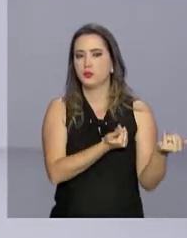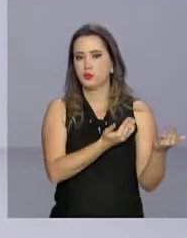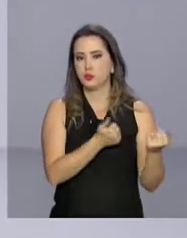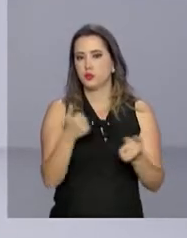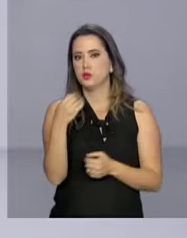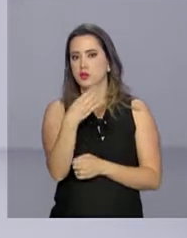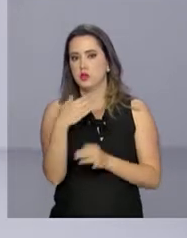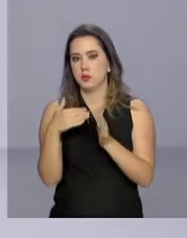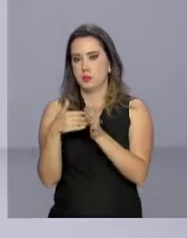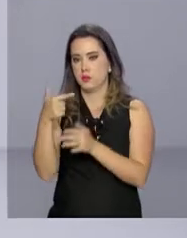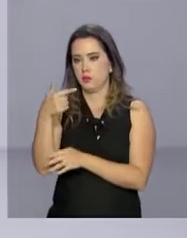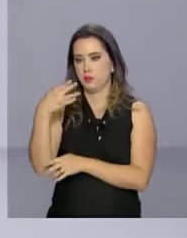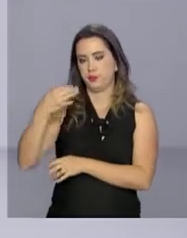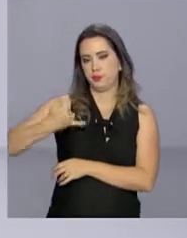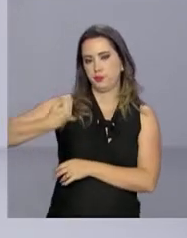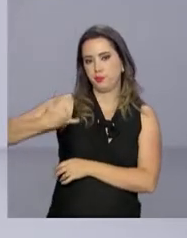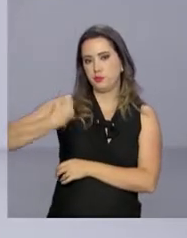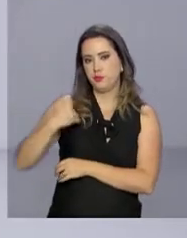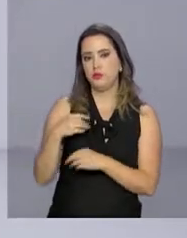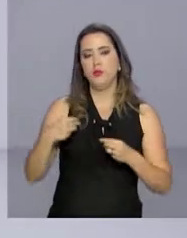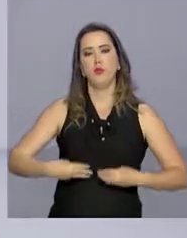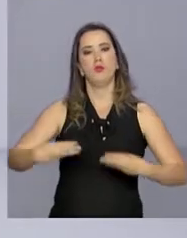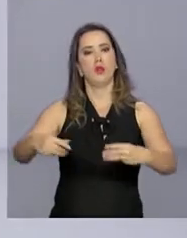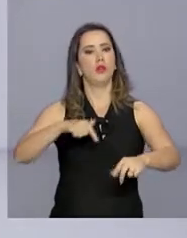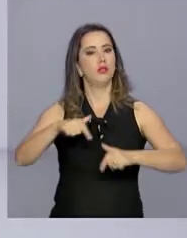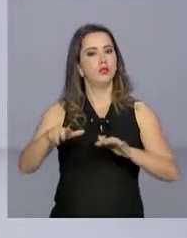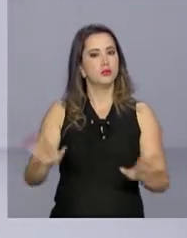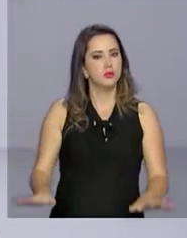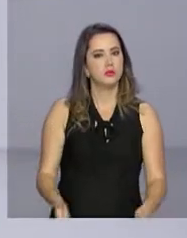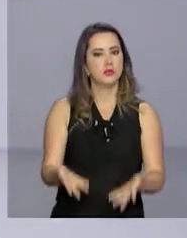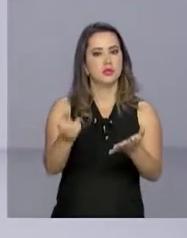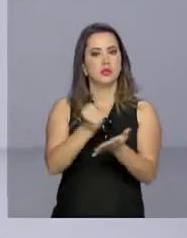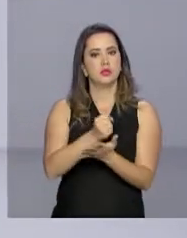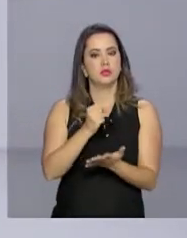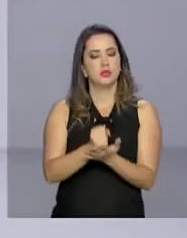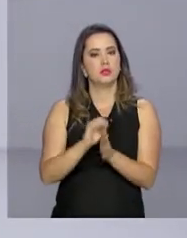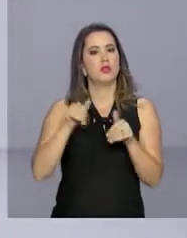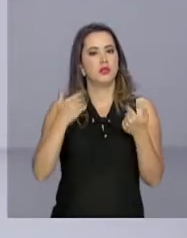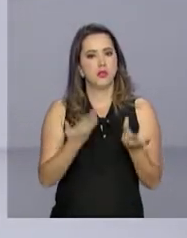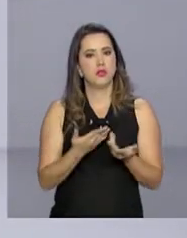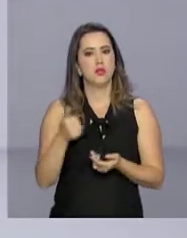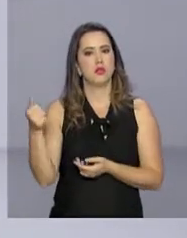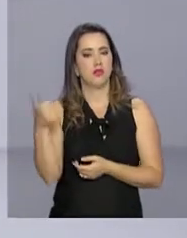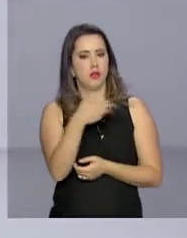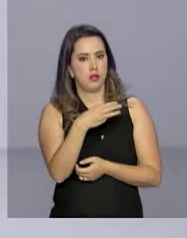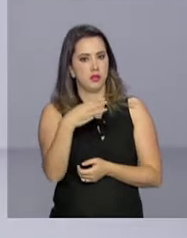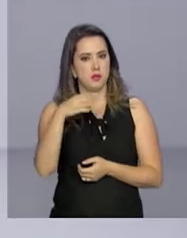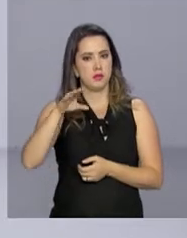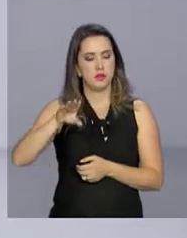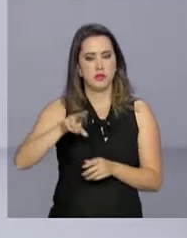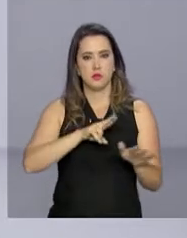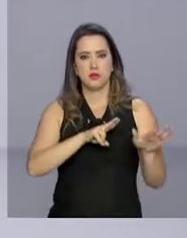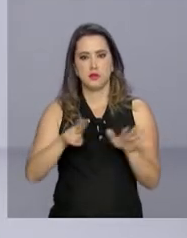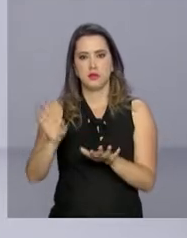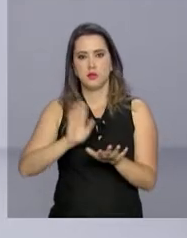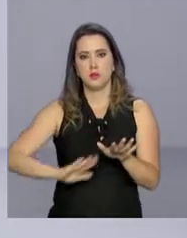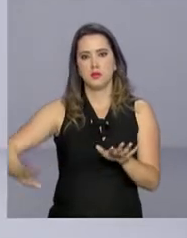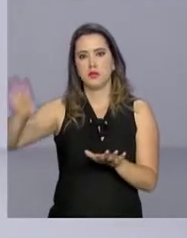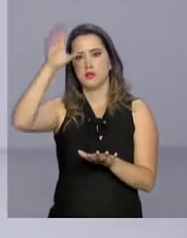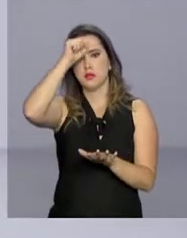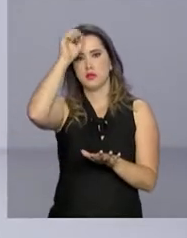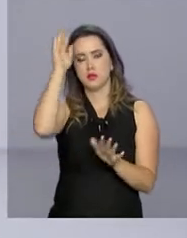anos o ministério do trabalho quer incentivar a contratação e por isso realiza a 13ª semana nacional de